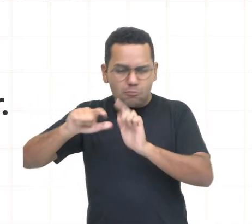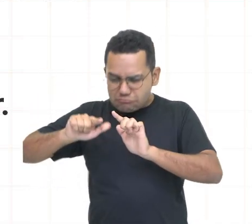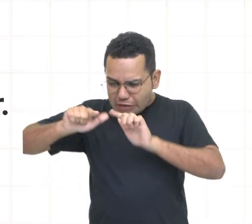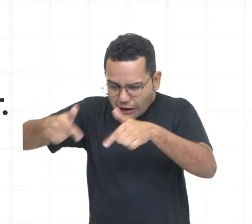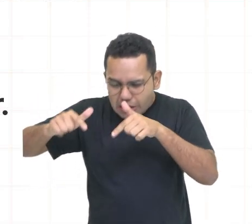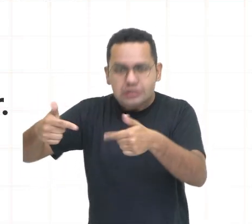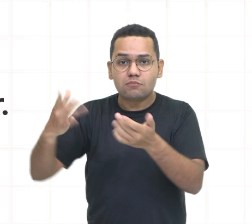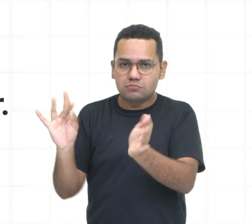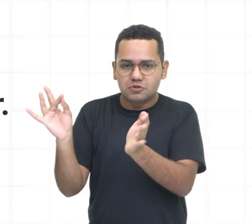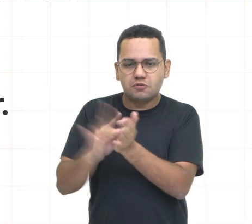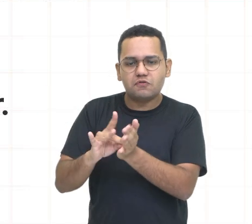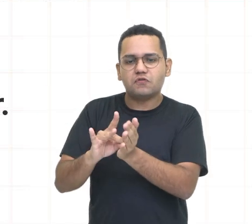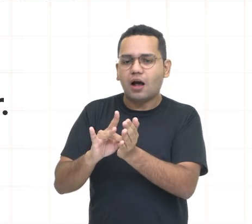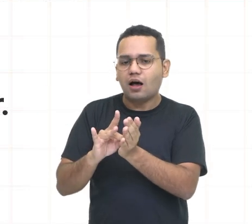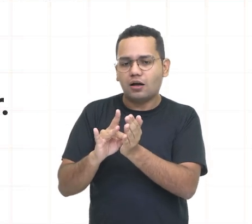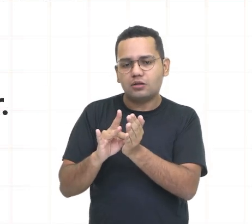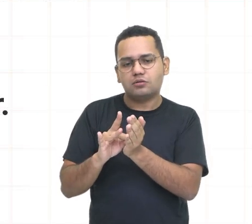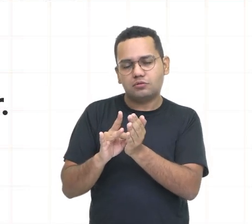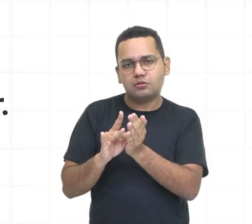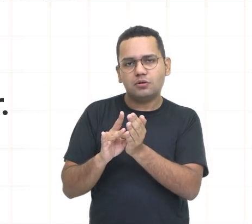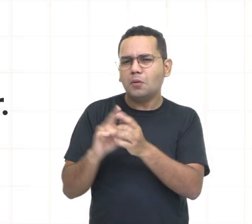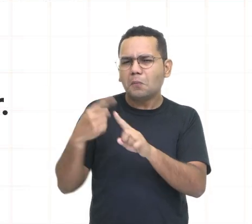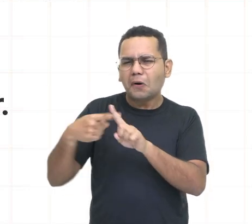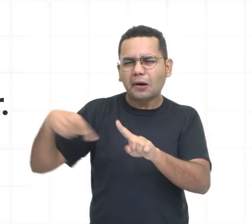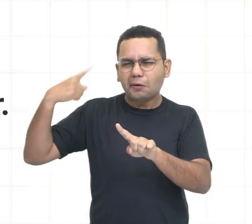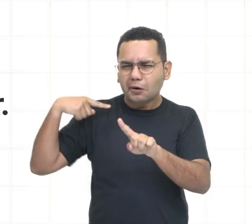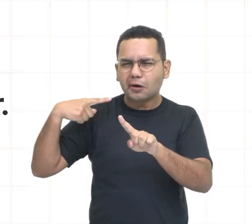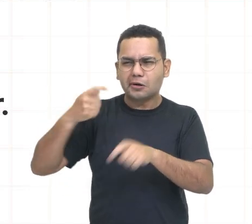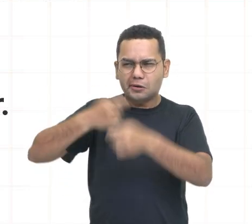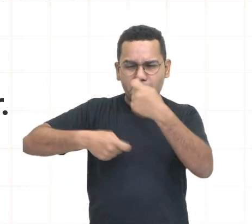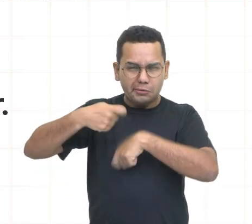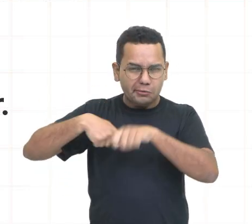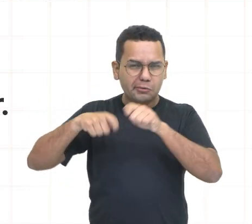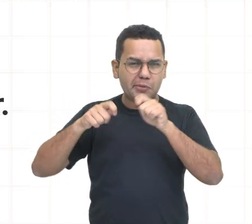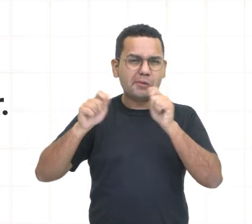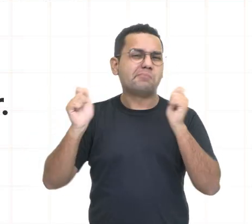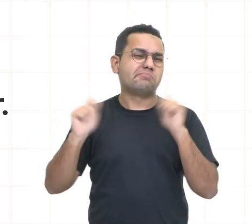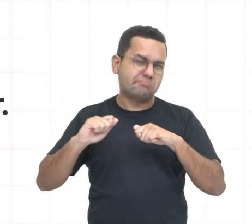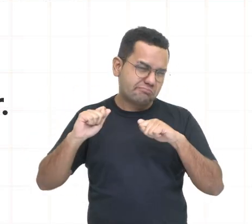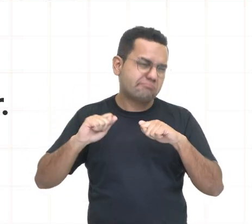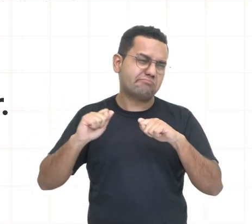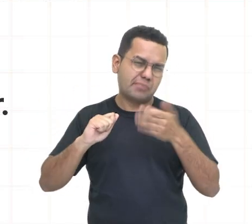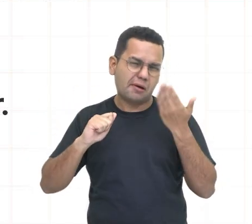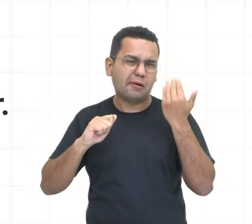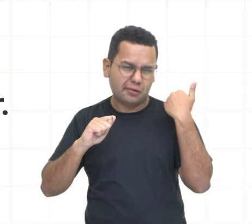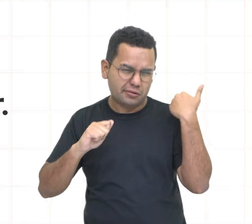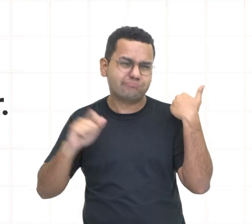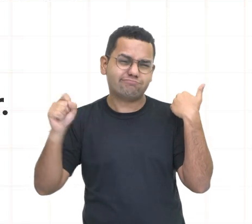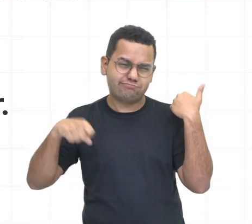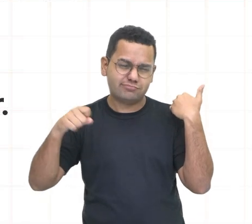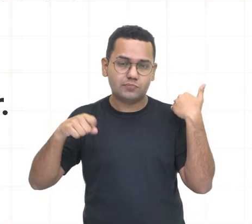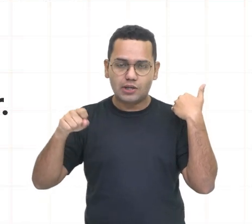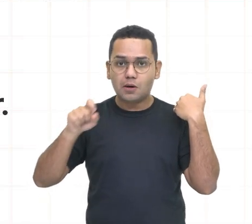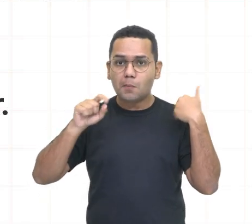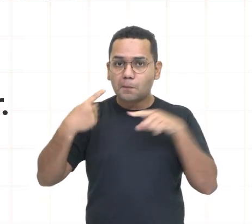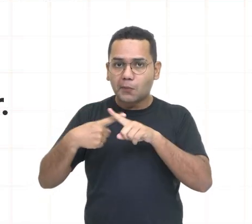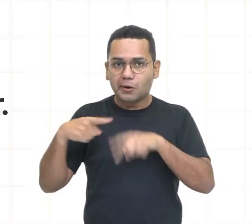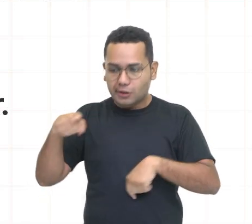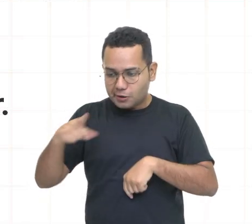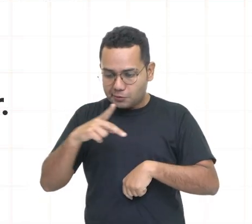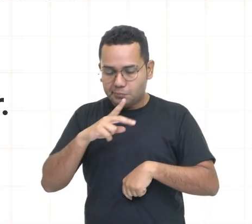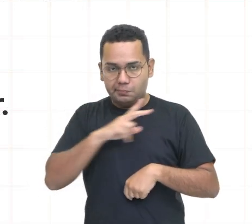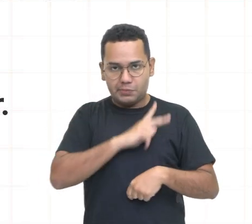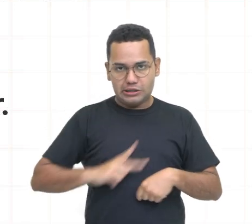social, podemos resumir como um governo que foi